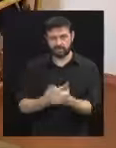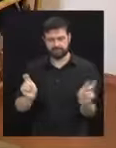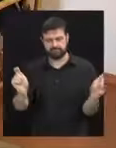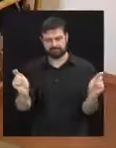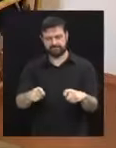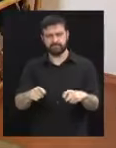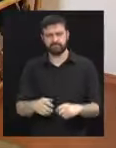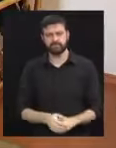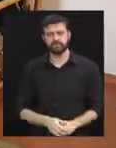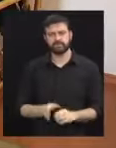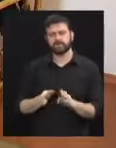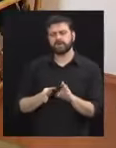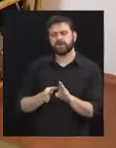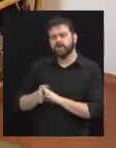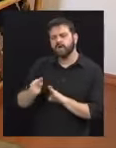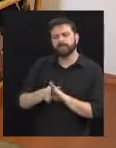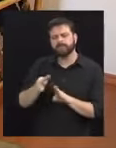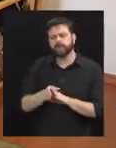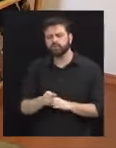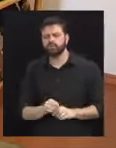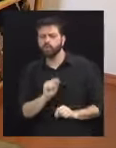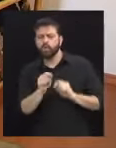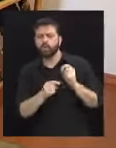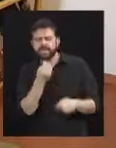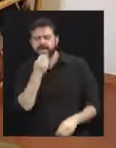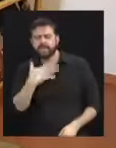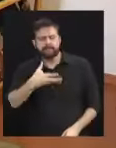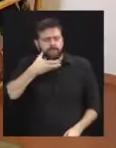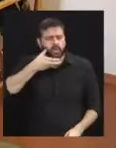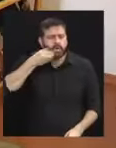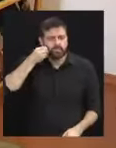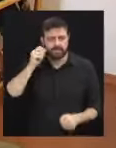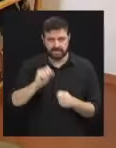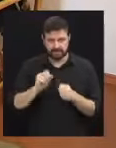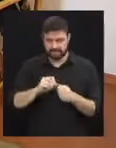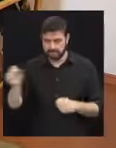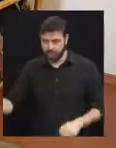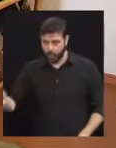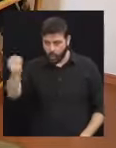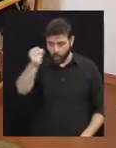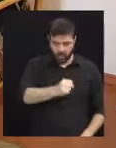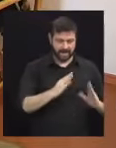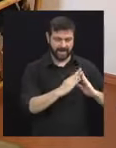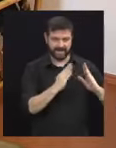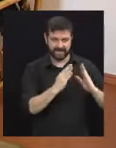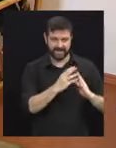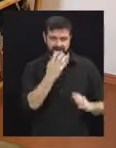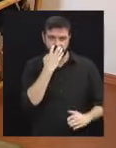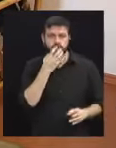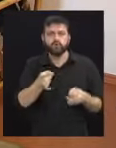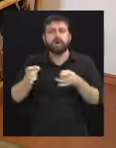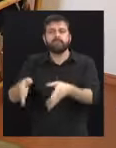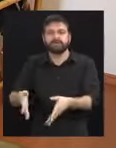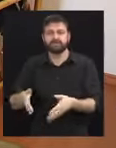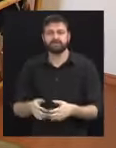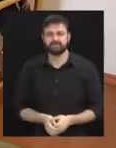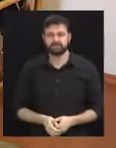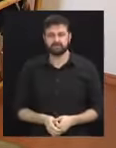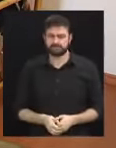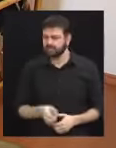Quais são os benefícios, Liliane, de uma adoção? Quais são os benefícios de colocar um desses bichinhos dentro de casa? Todos